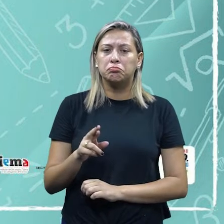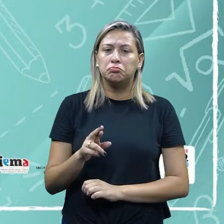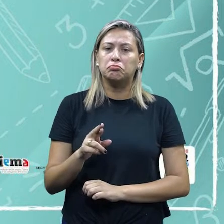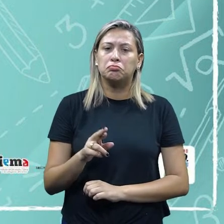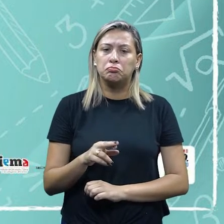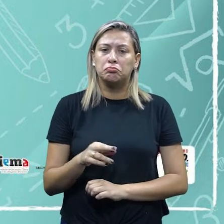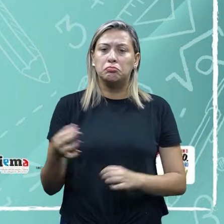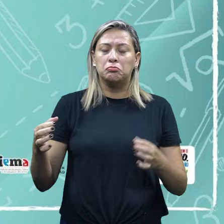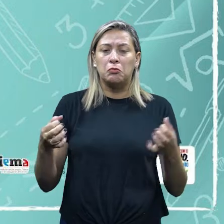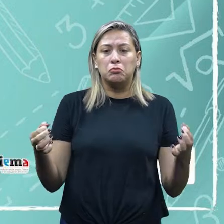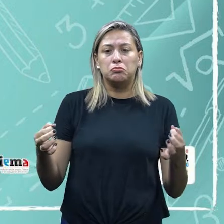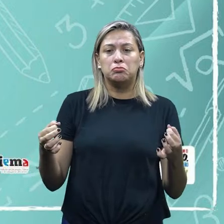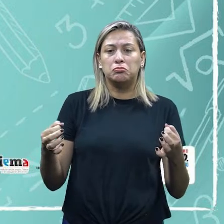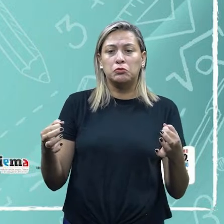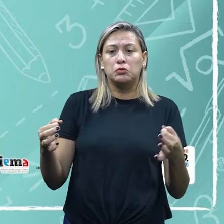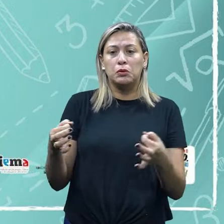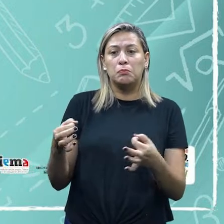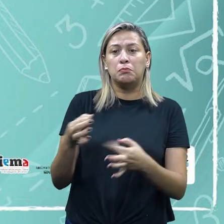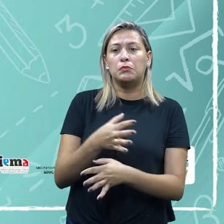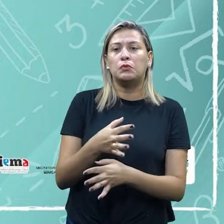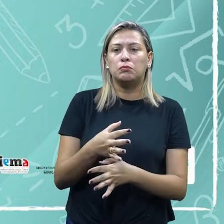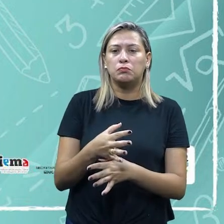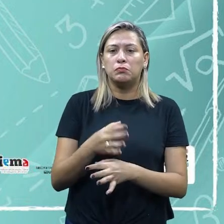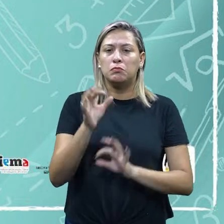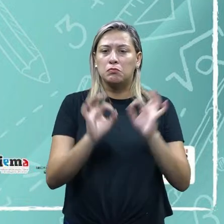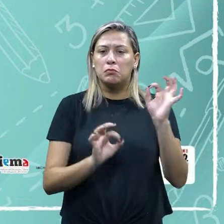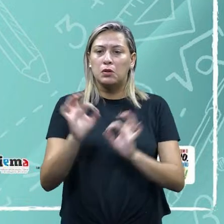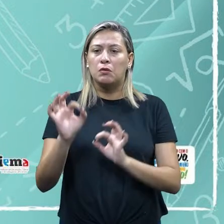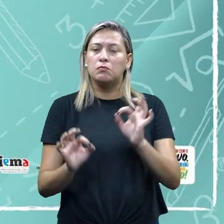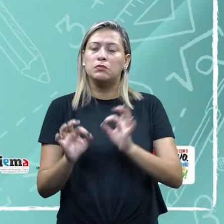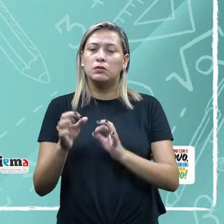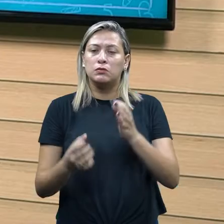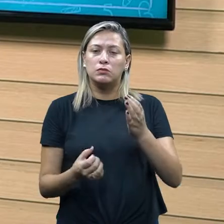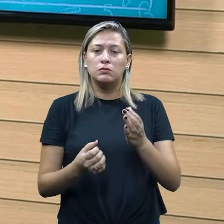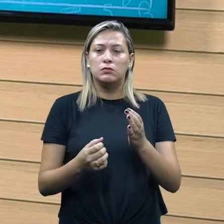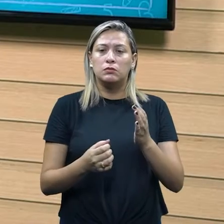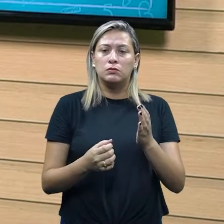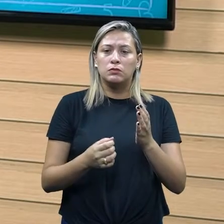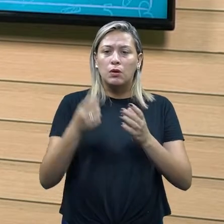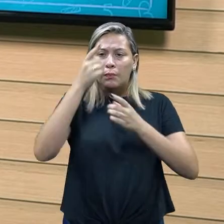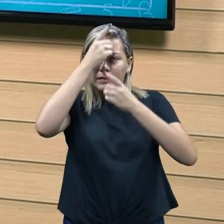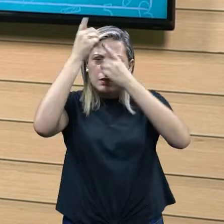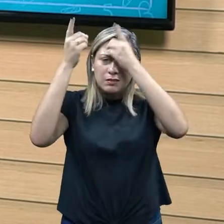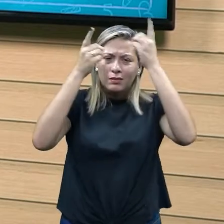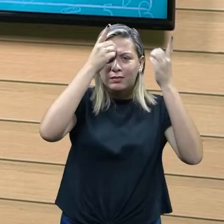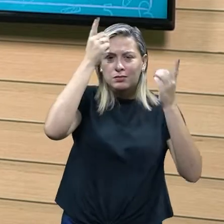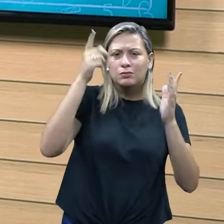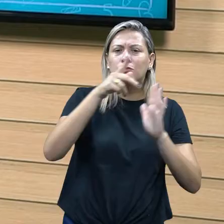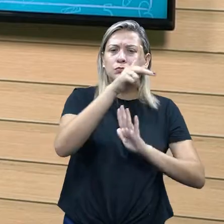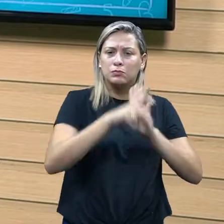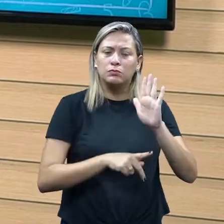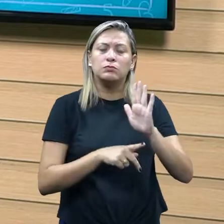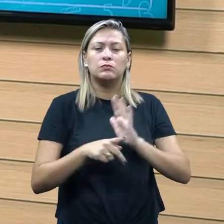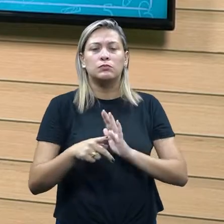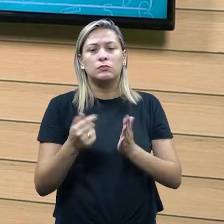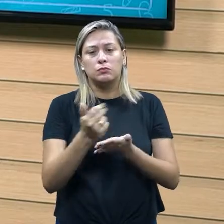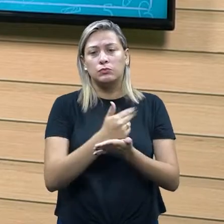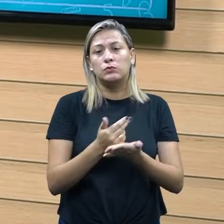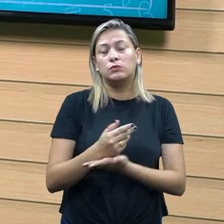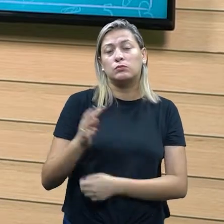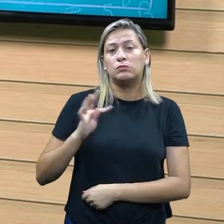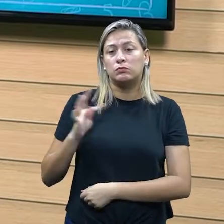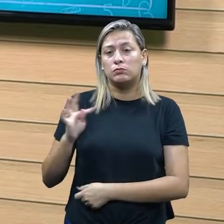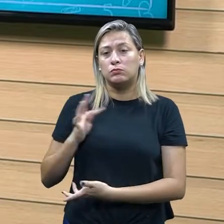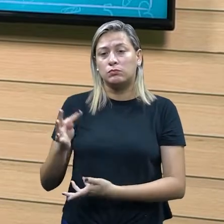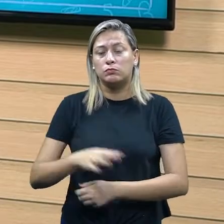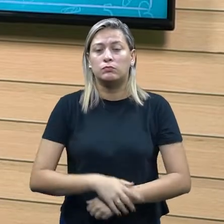projetos e desenhos técnicos. Então todos esses desenhos técnicos que vocês já desenvolveram na disciplina de desenho técnico